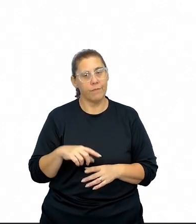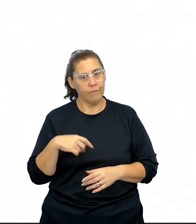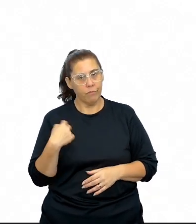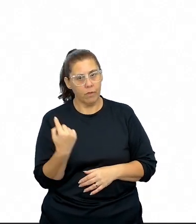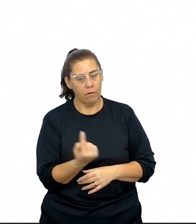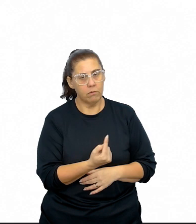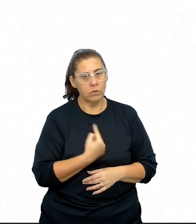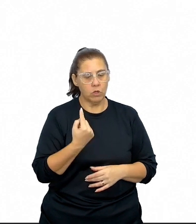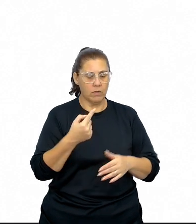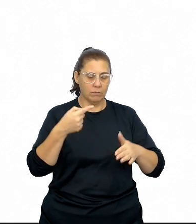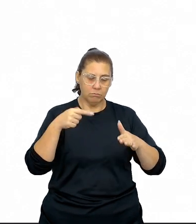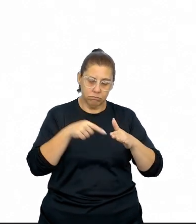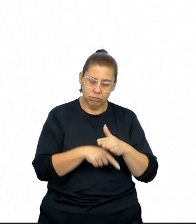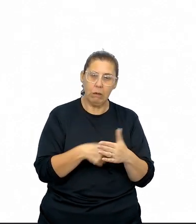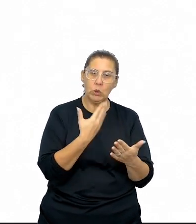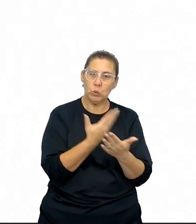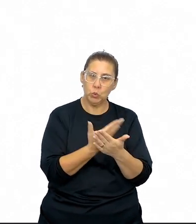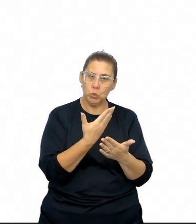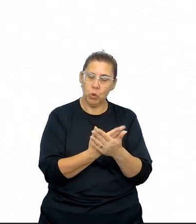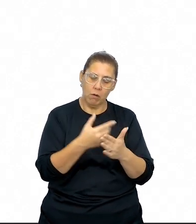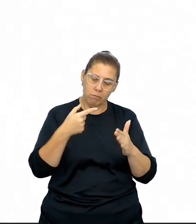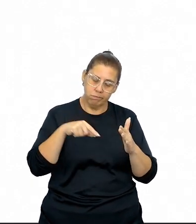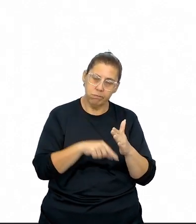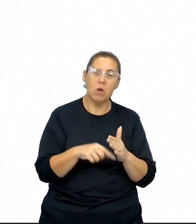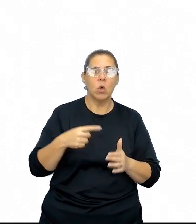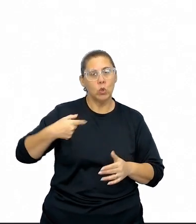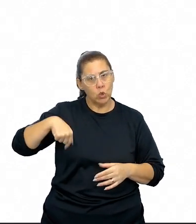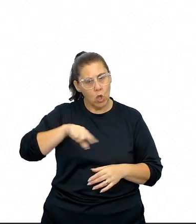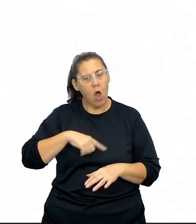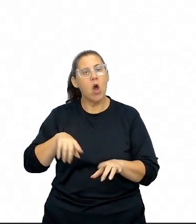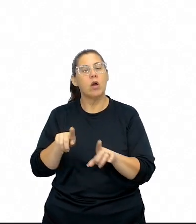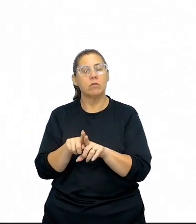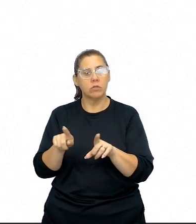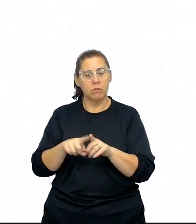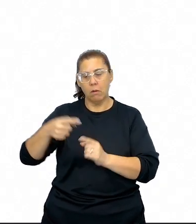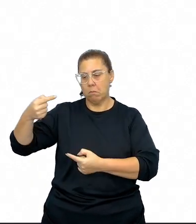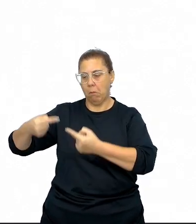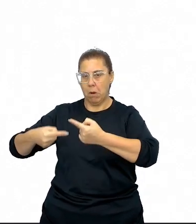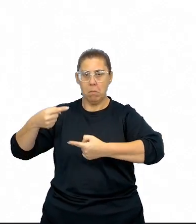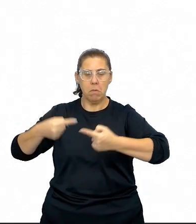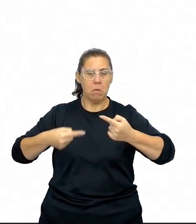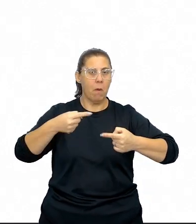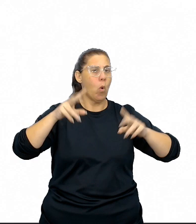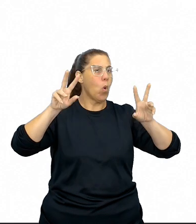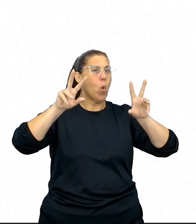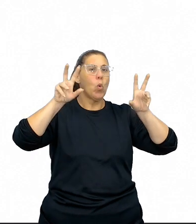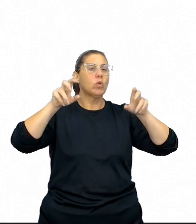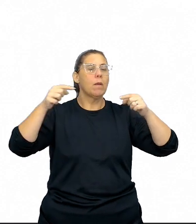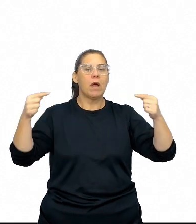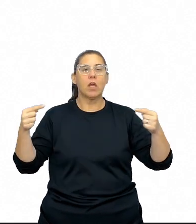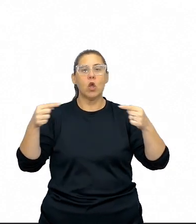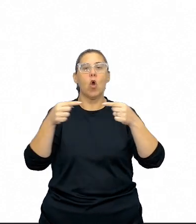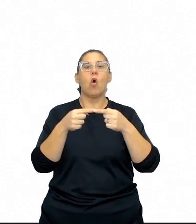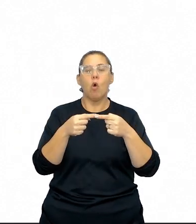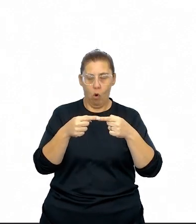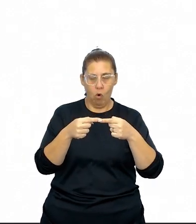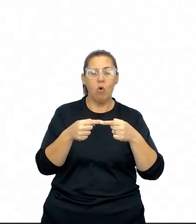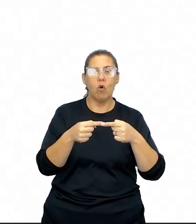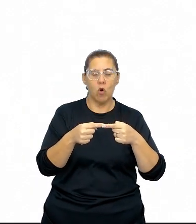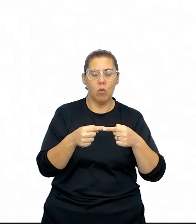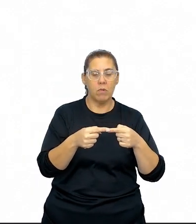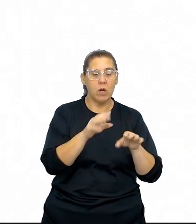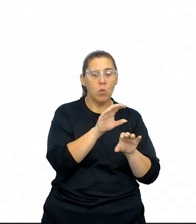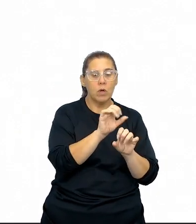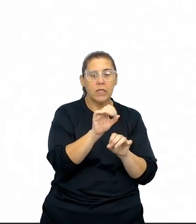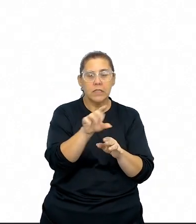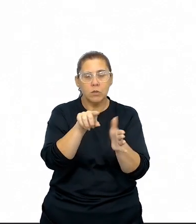nos aprofundamos nessa sequência, nós também iremos discutir um tema relacionado ao ensino por